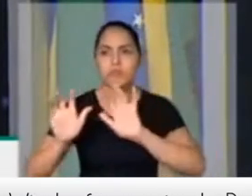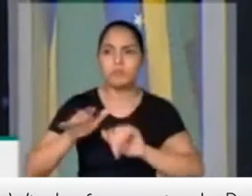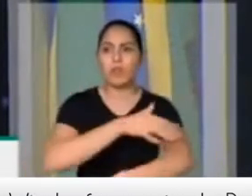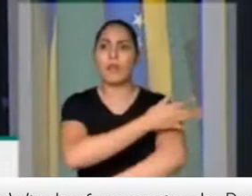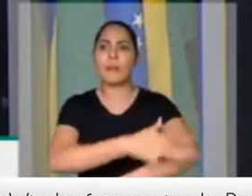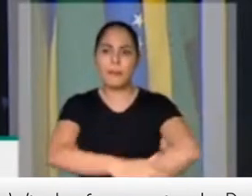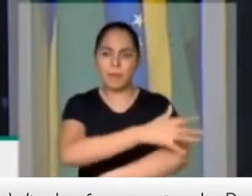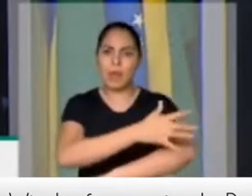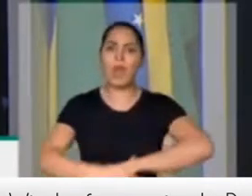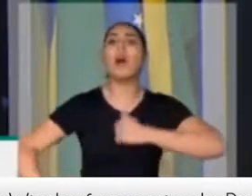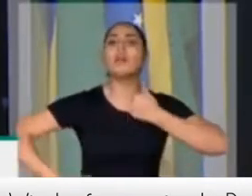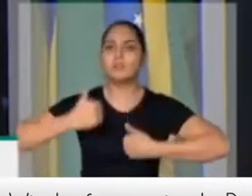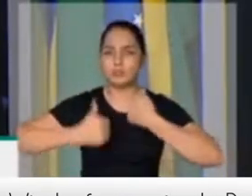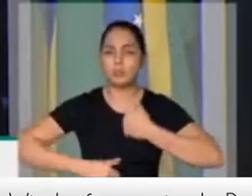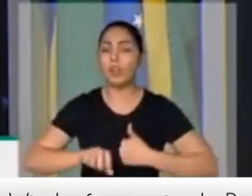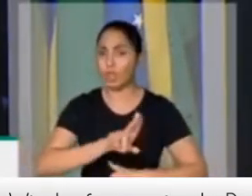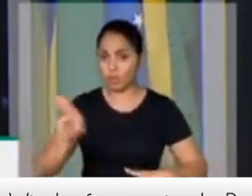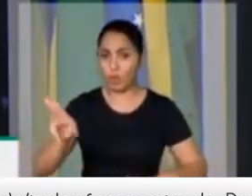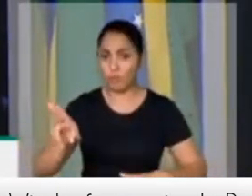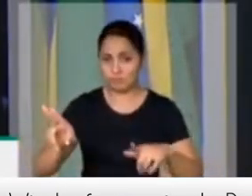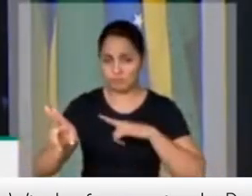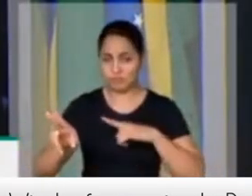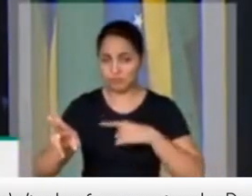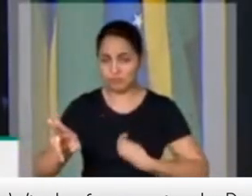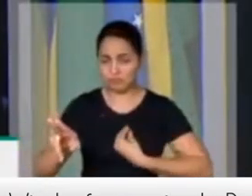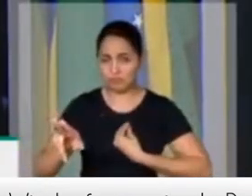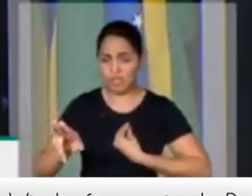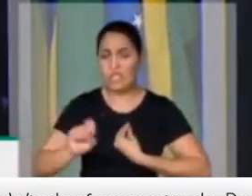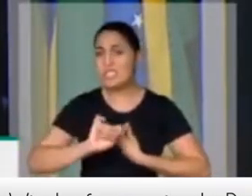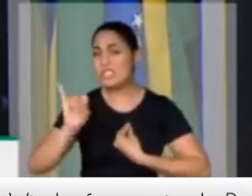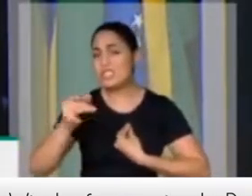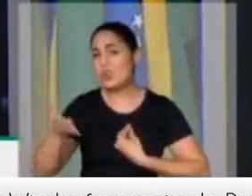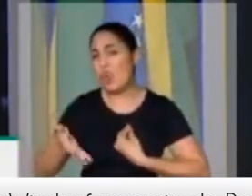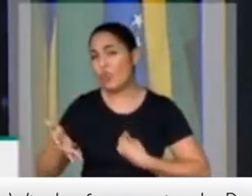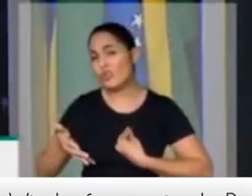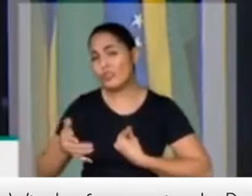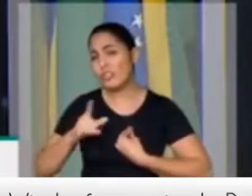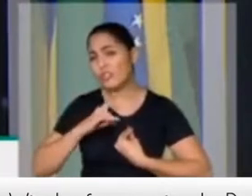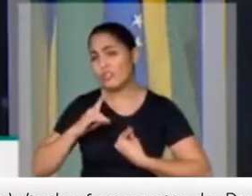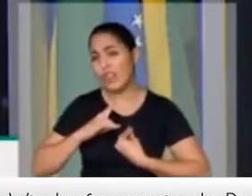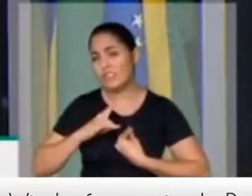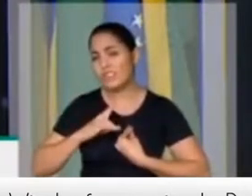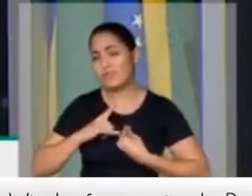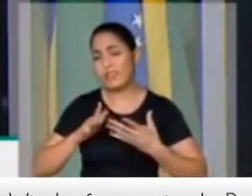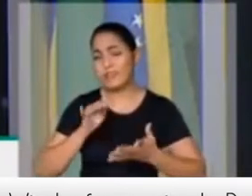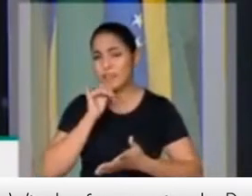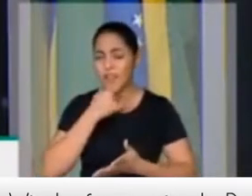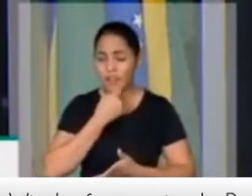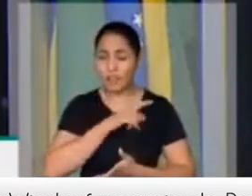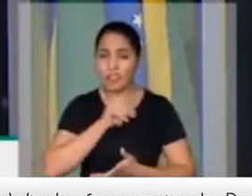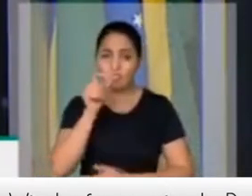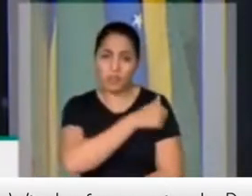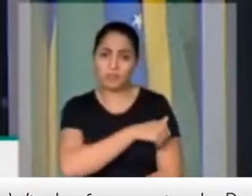e ele certamente se estivesse vivo hoje ele está estarrecido com a decisão da 30ª vara federal do rio de janeiro em uma